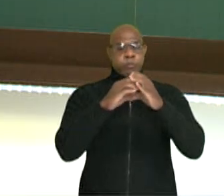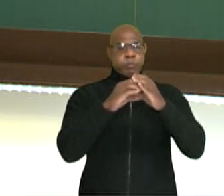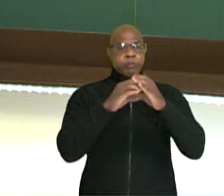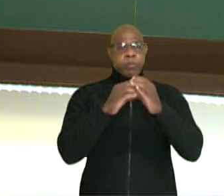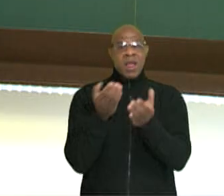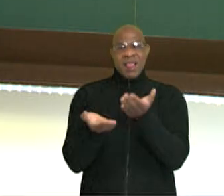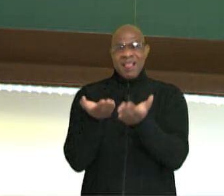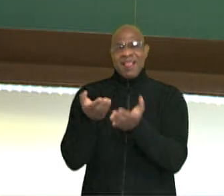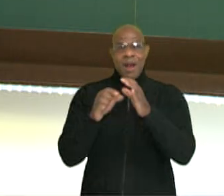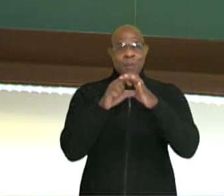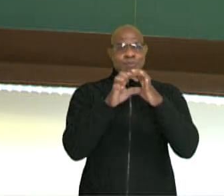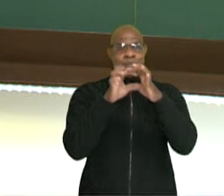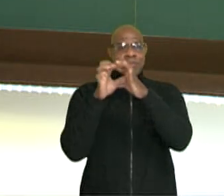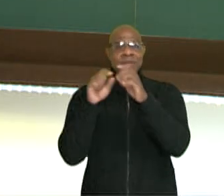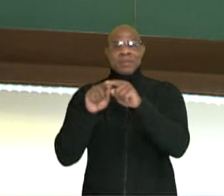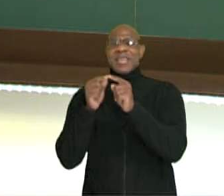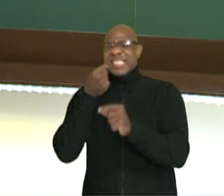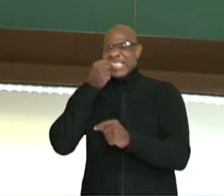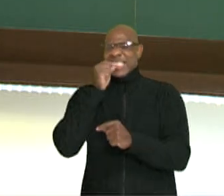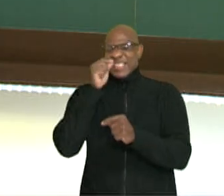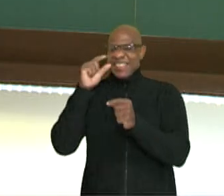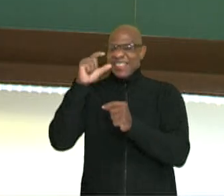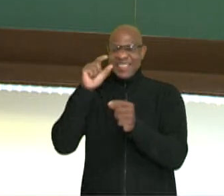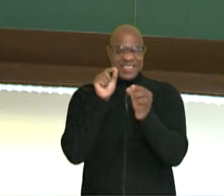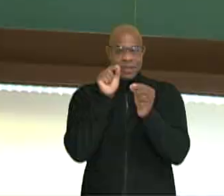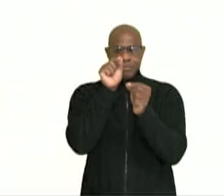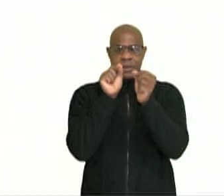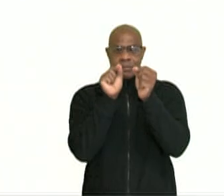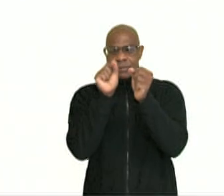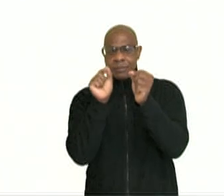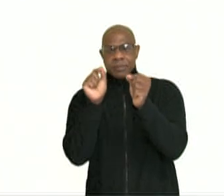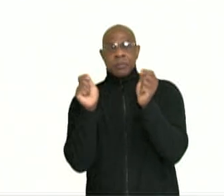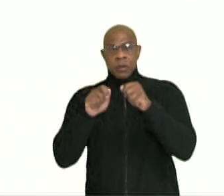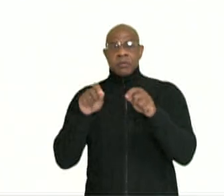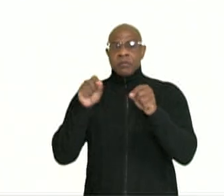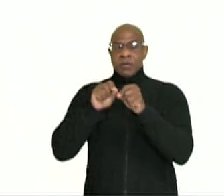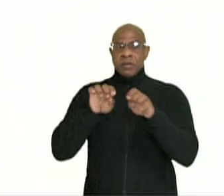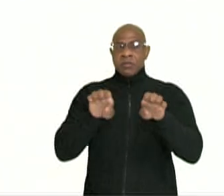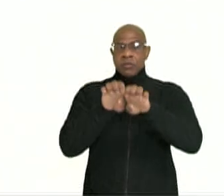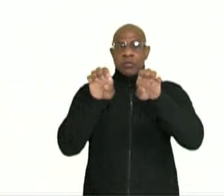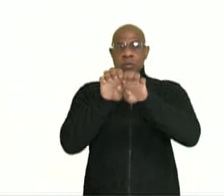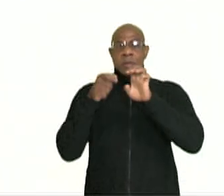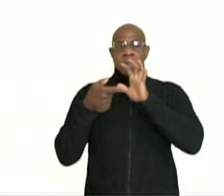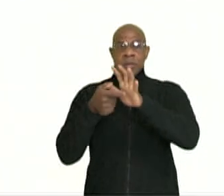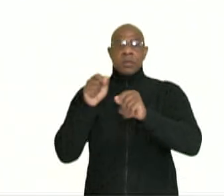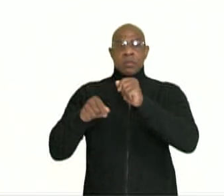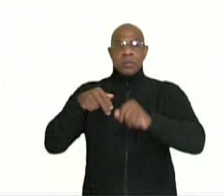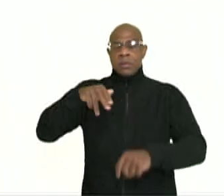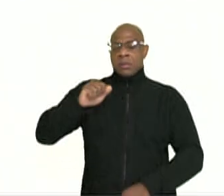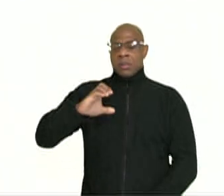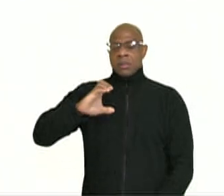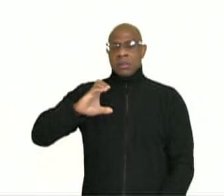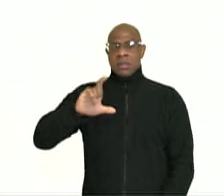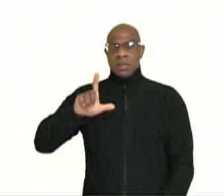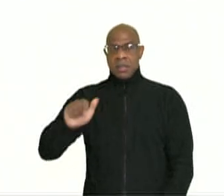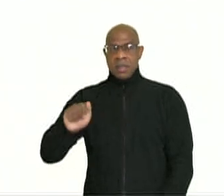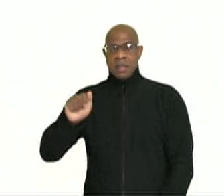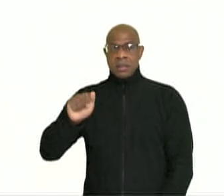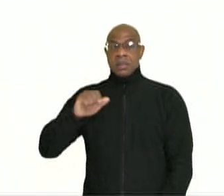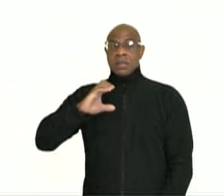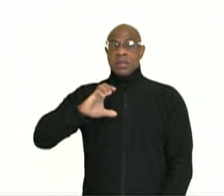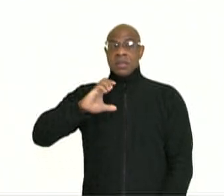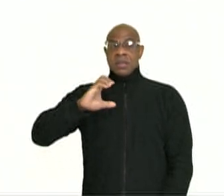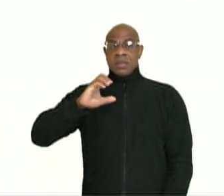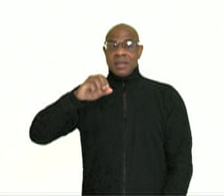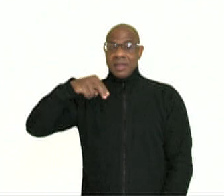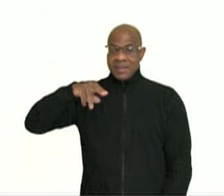palitos e se inspirando no desenho do Lewis, a gente pode montar uma estrutura como essa para representar o NaCl, que é um composto iônico.